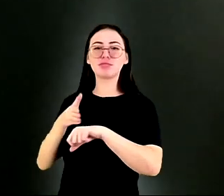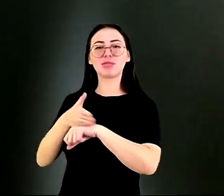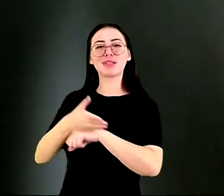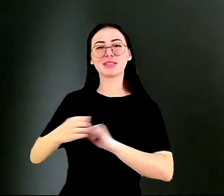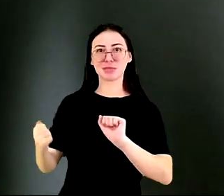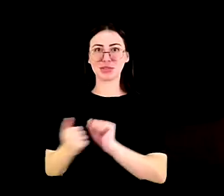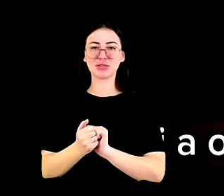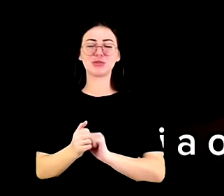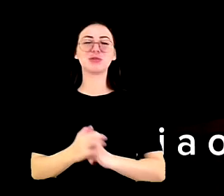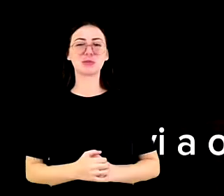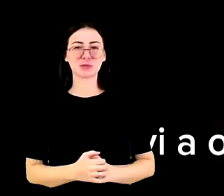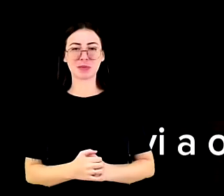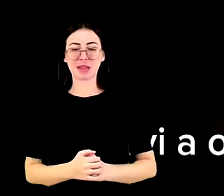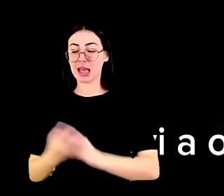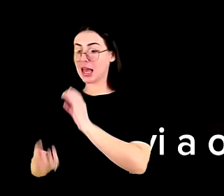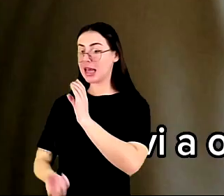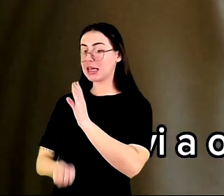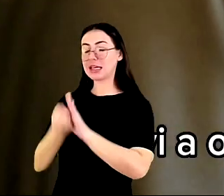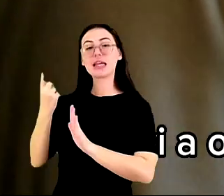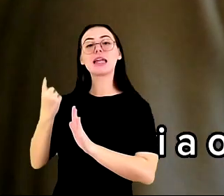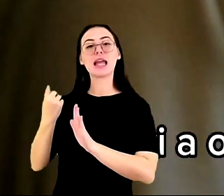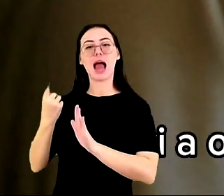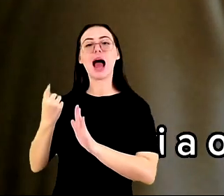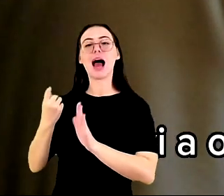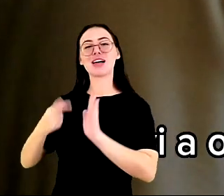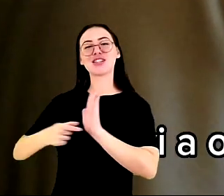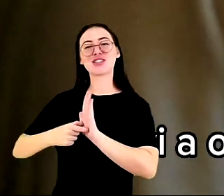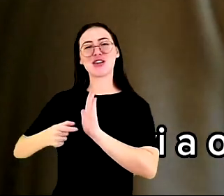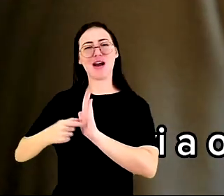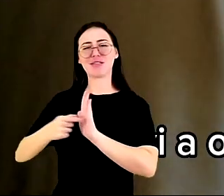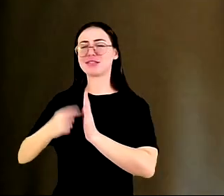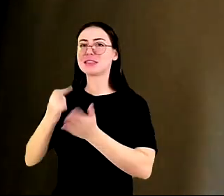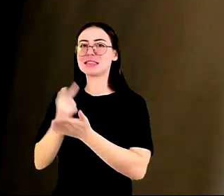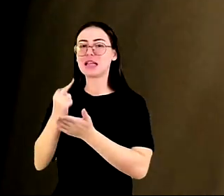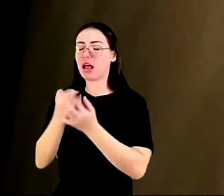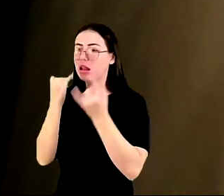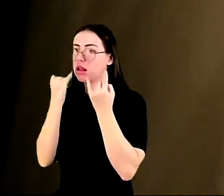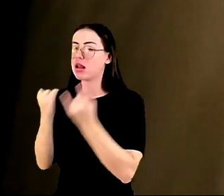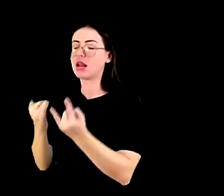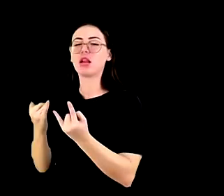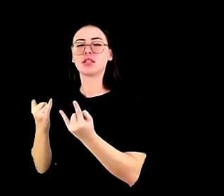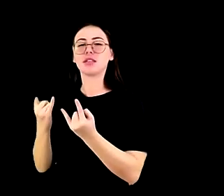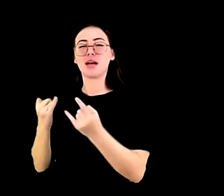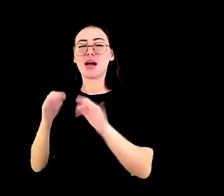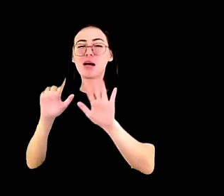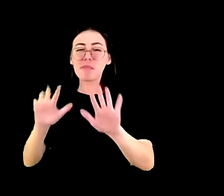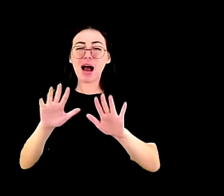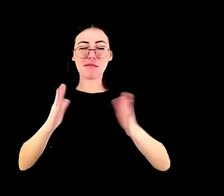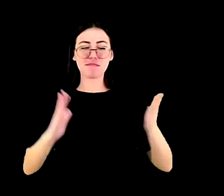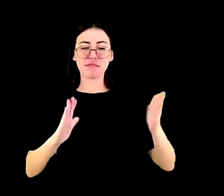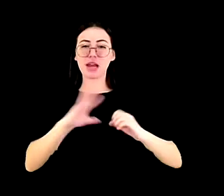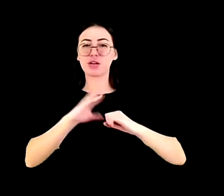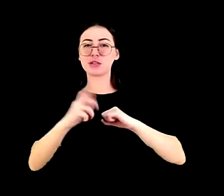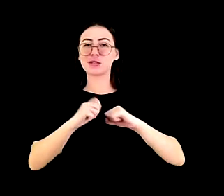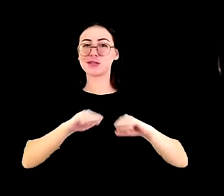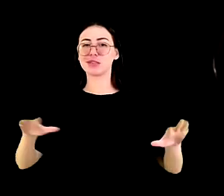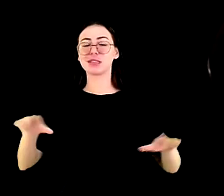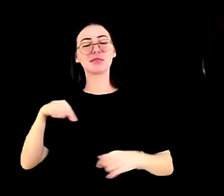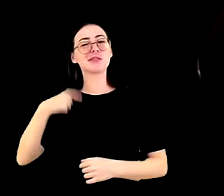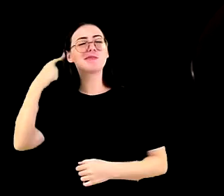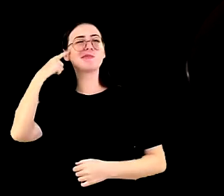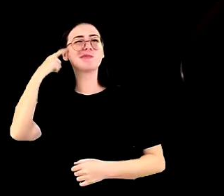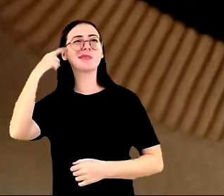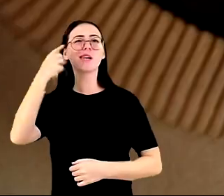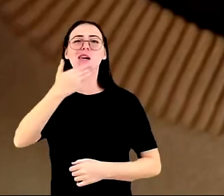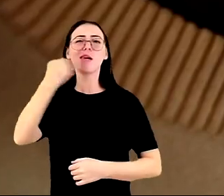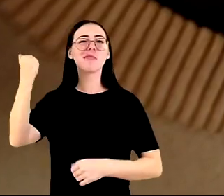fascinou. Com a pandemia, vi a oportunidade de fazer minha transição de carreira. Foi quando conheci a SoulCode e sua metodologia